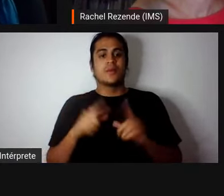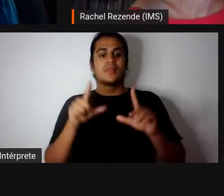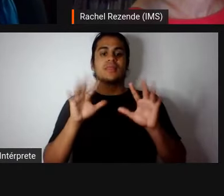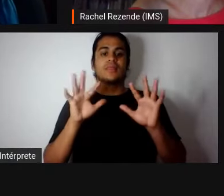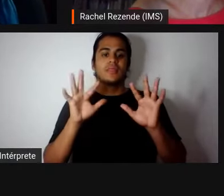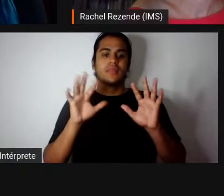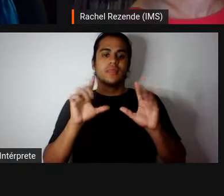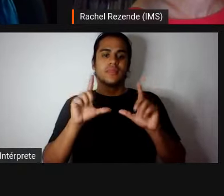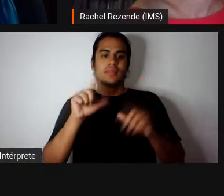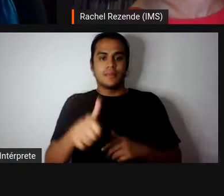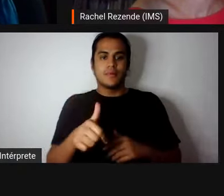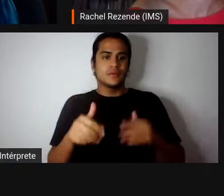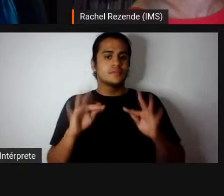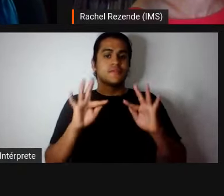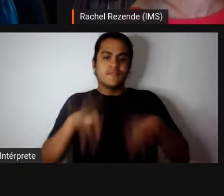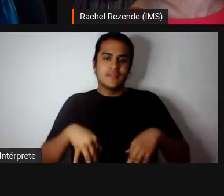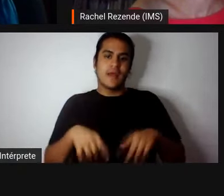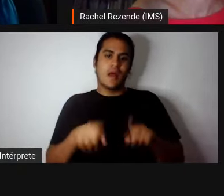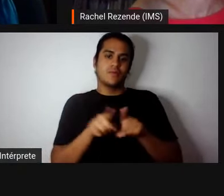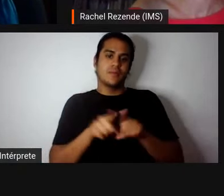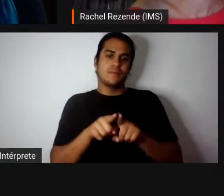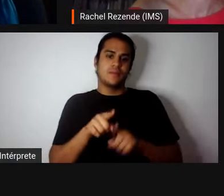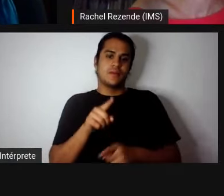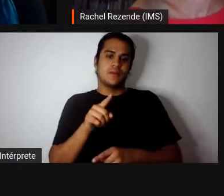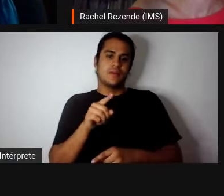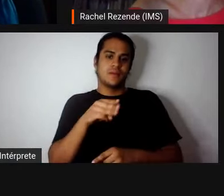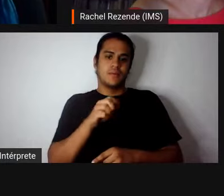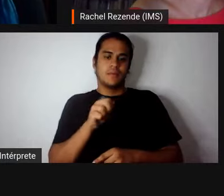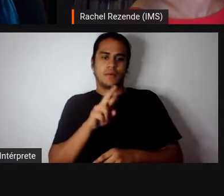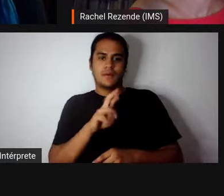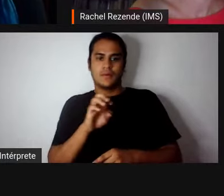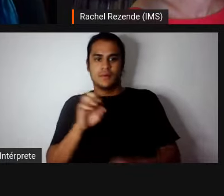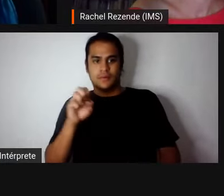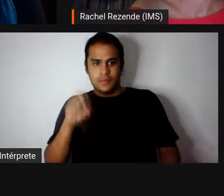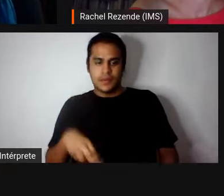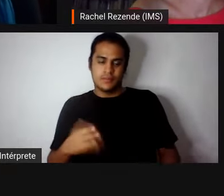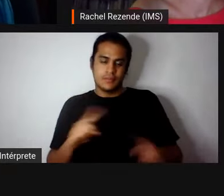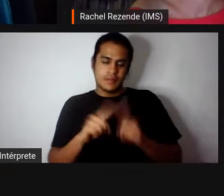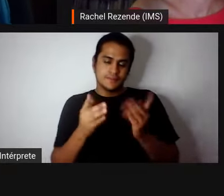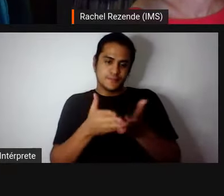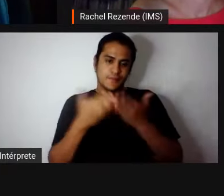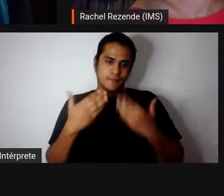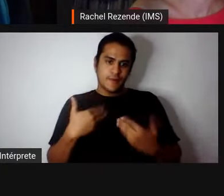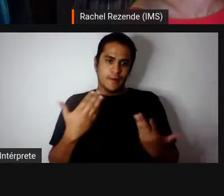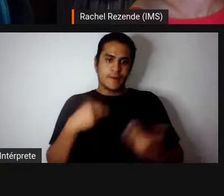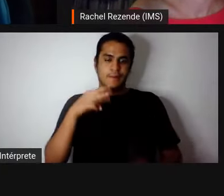te ouvir com algumas palavras nos próximos minutos, mas por favor, Miguel.